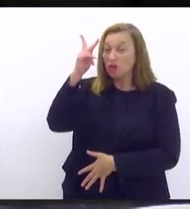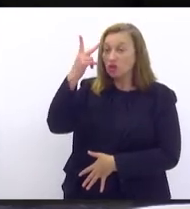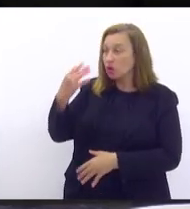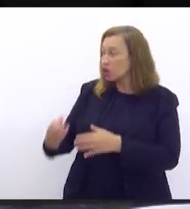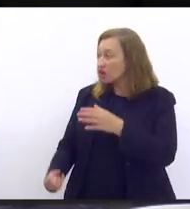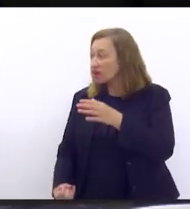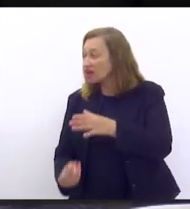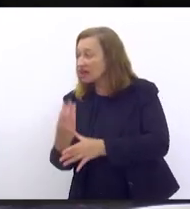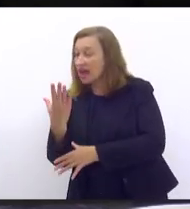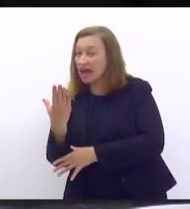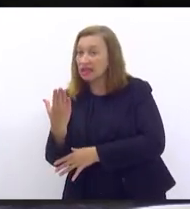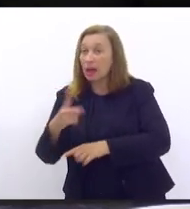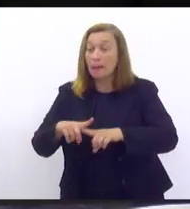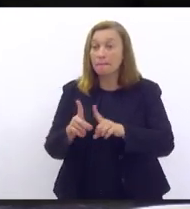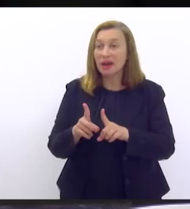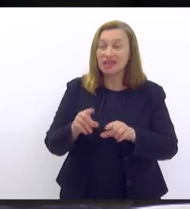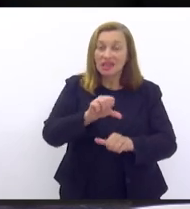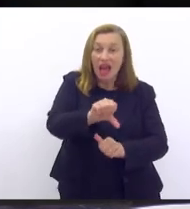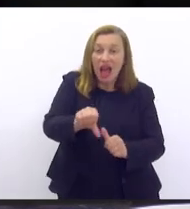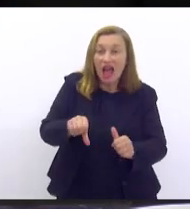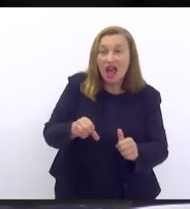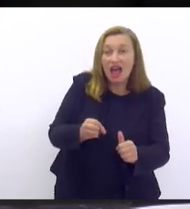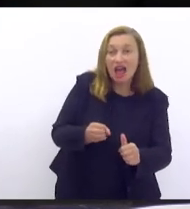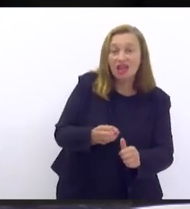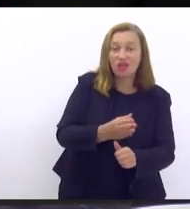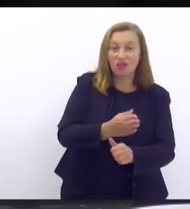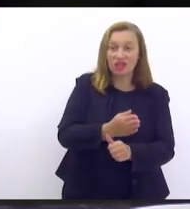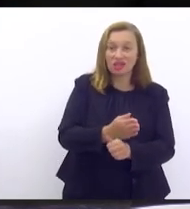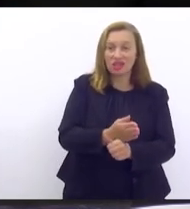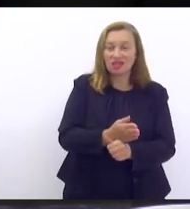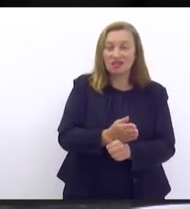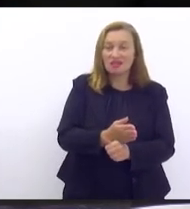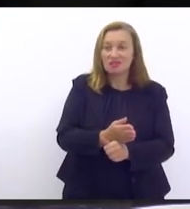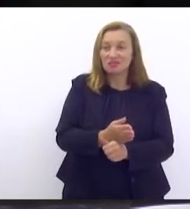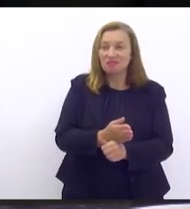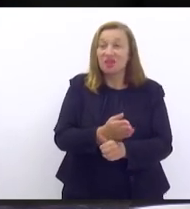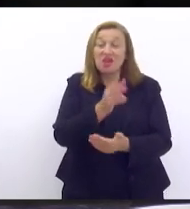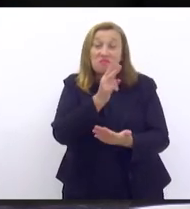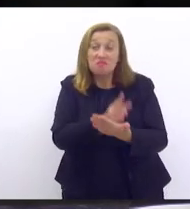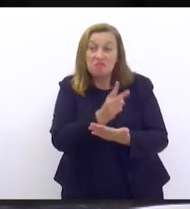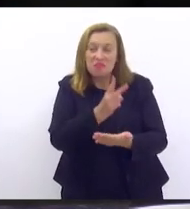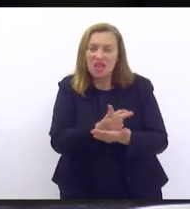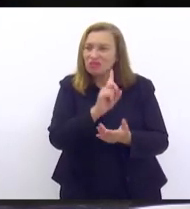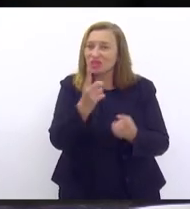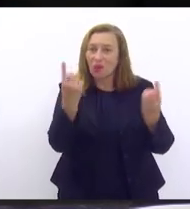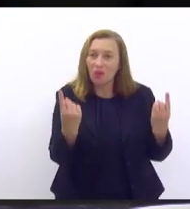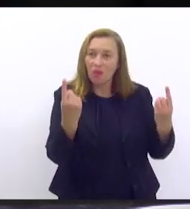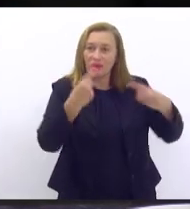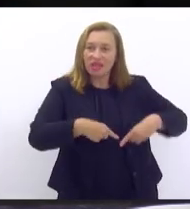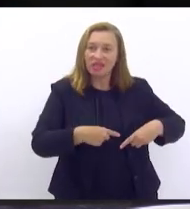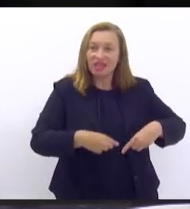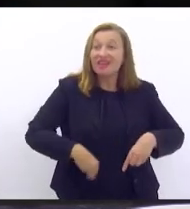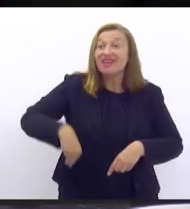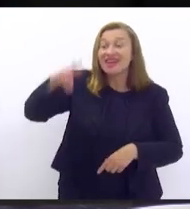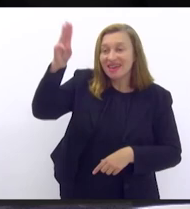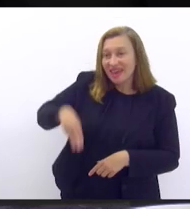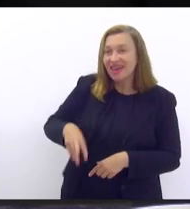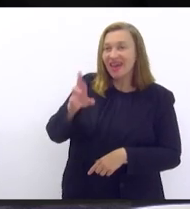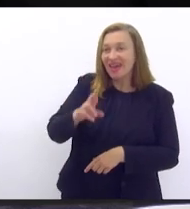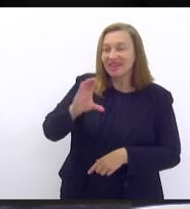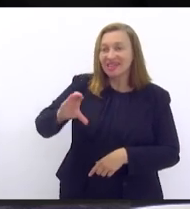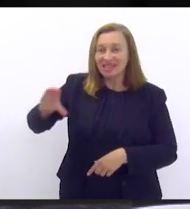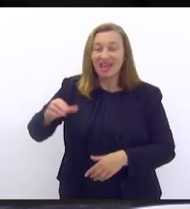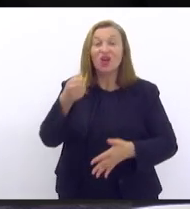construída. Mas no caso da renovação, apesar de não ser disputa, quem é da RCC luta.